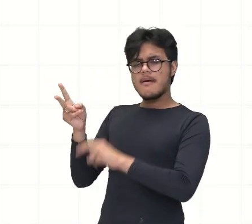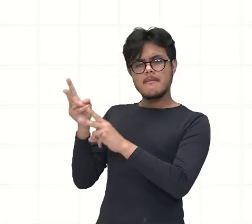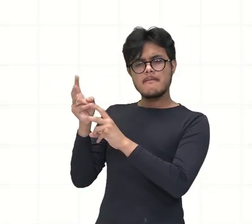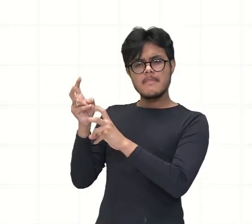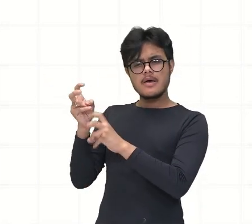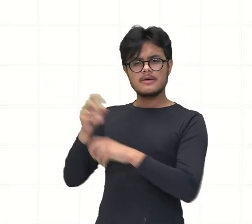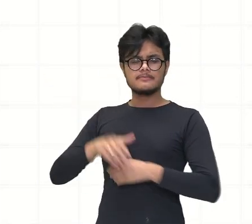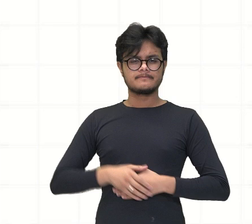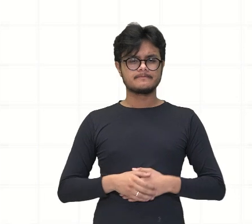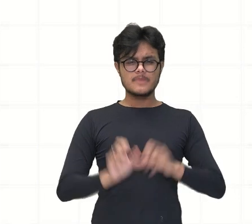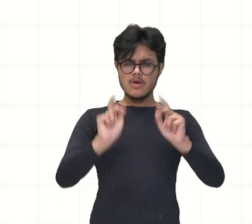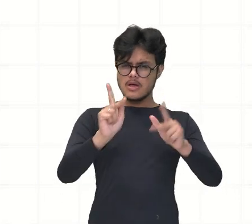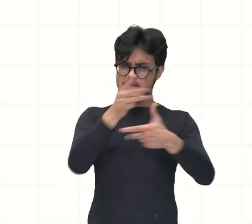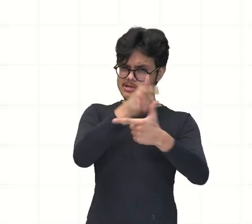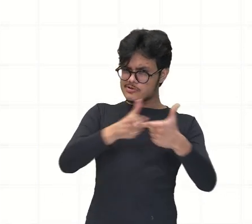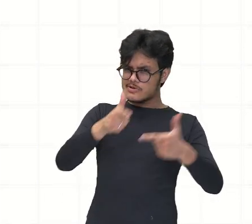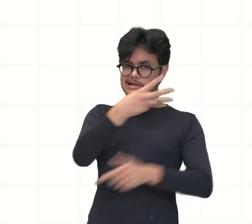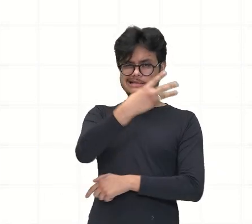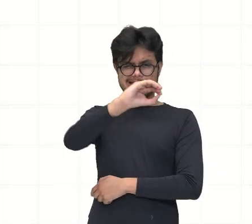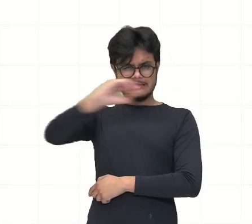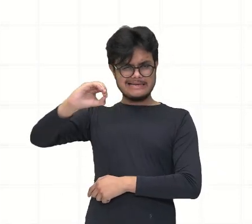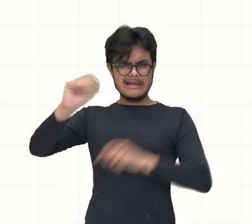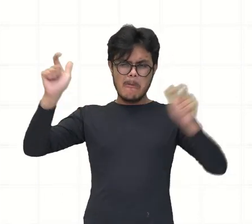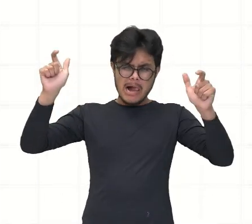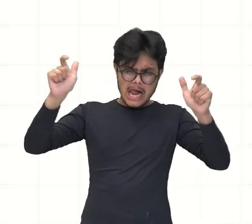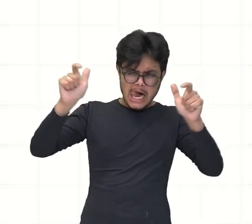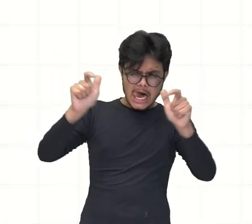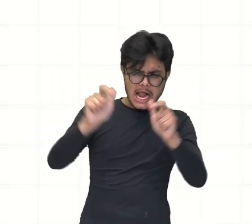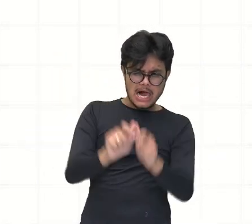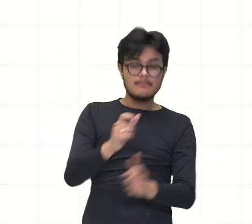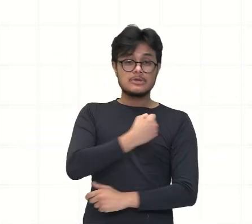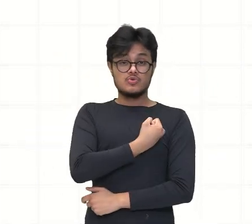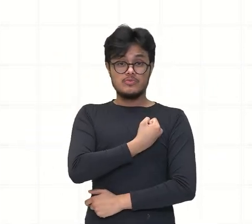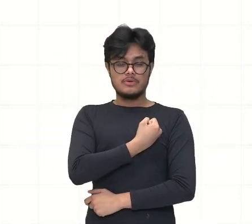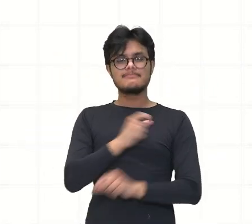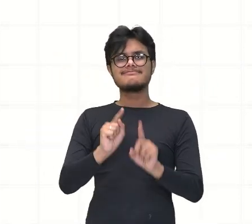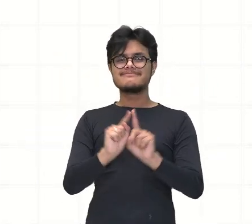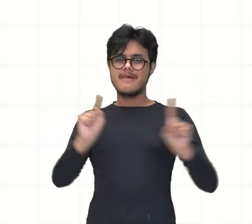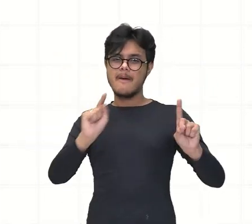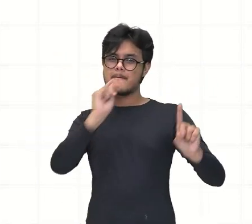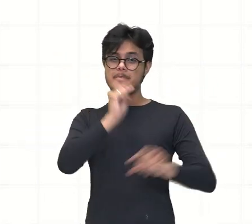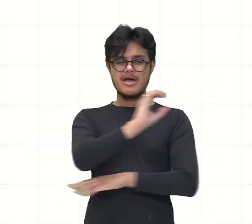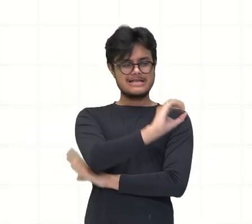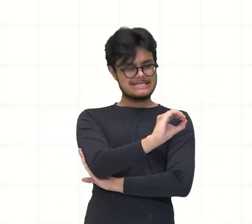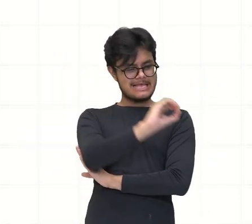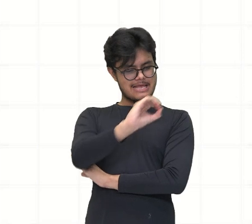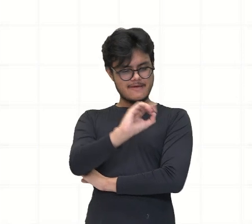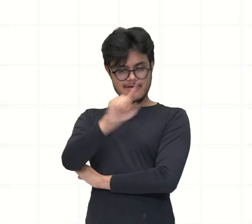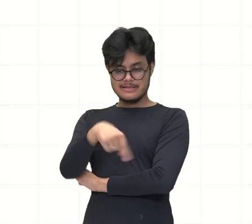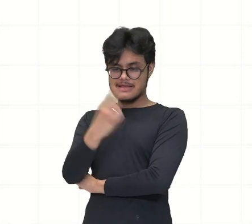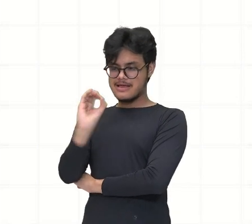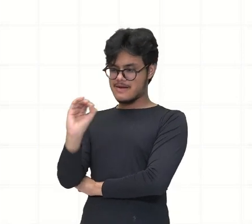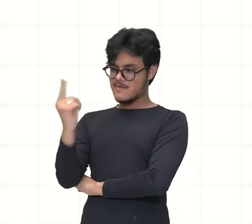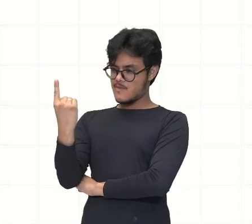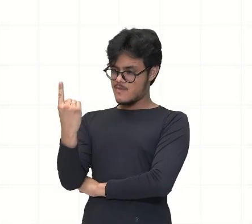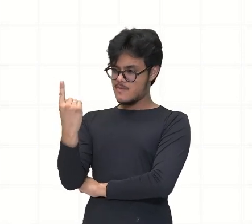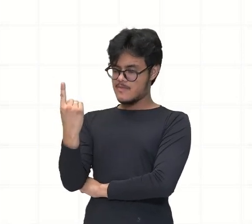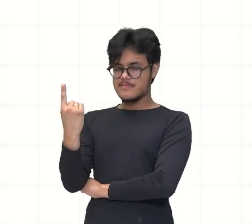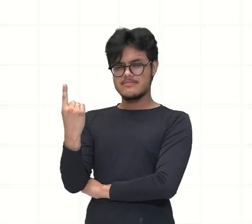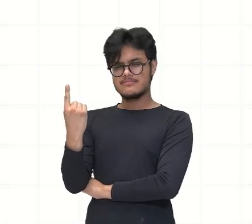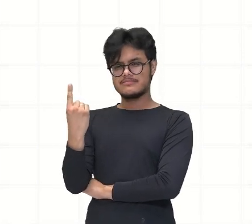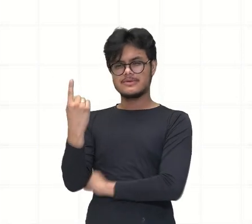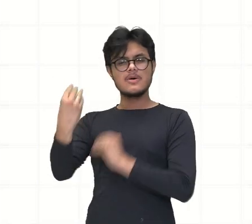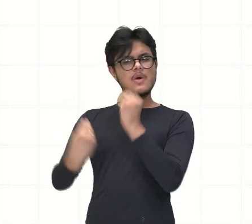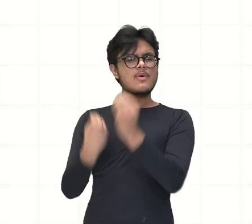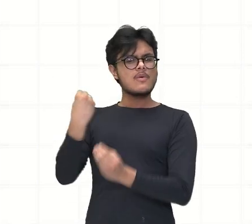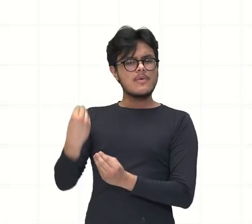eu estou dividindo 300 pelo número muito pequeno. Então, só que eu posso escrever esse 0,01, né, só para